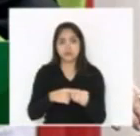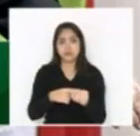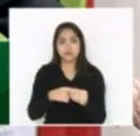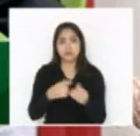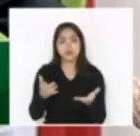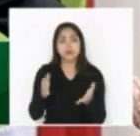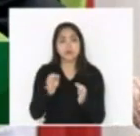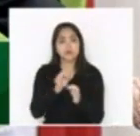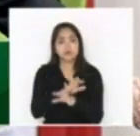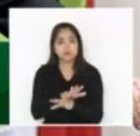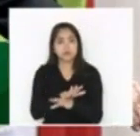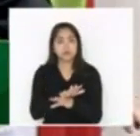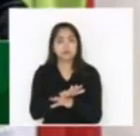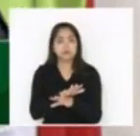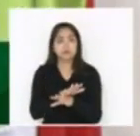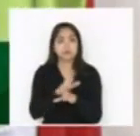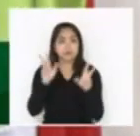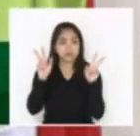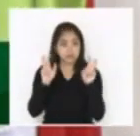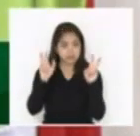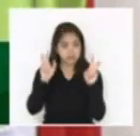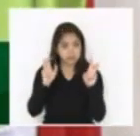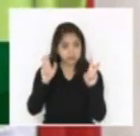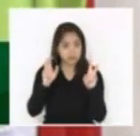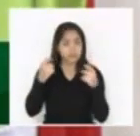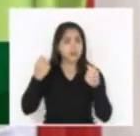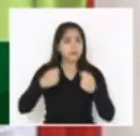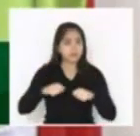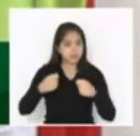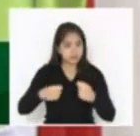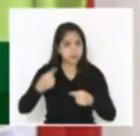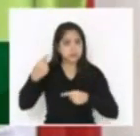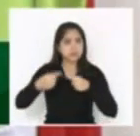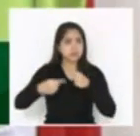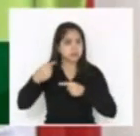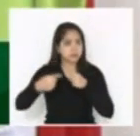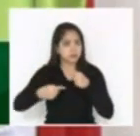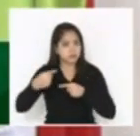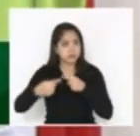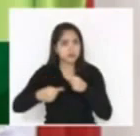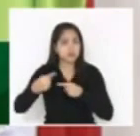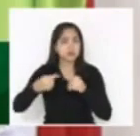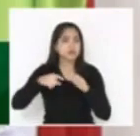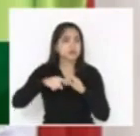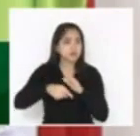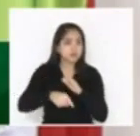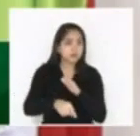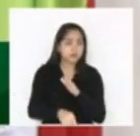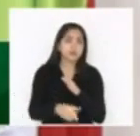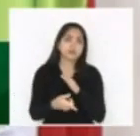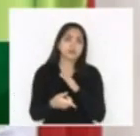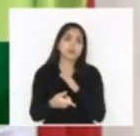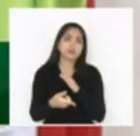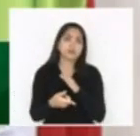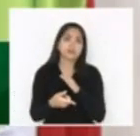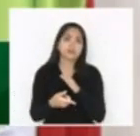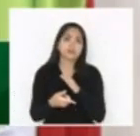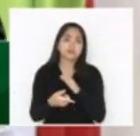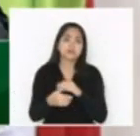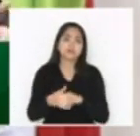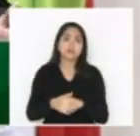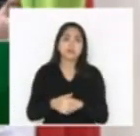concluindo, e claro que esse tema merece ainda uma ampla discussão, muito embora considero